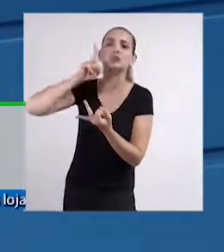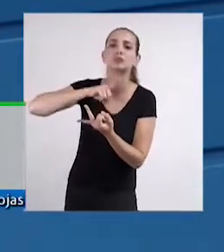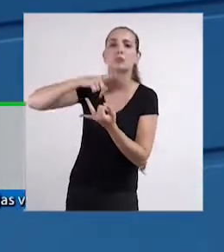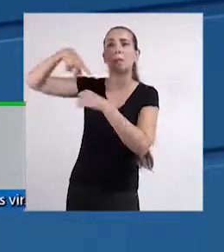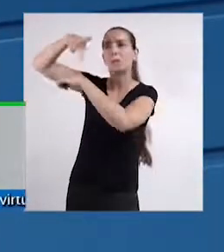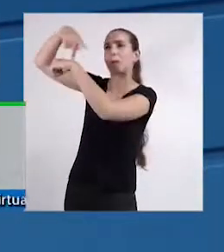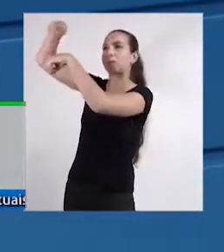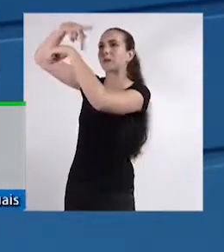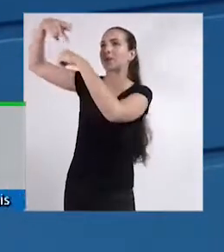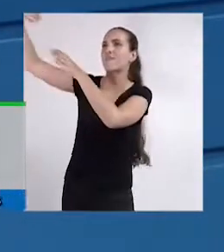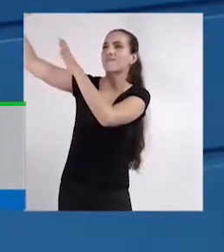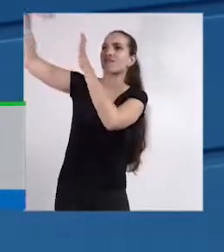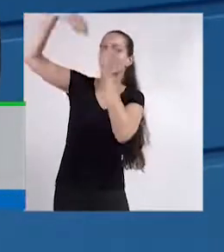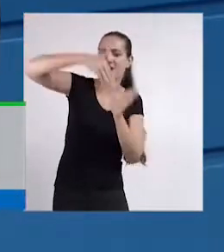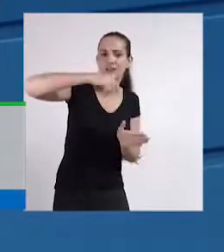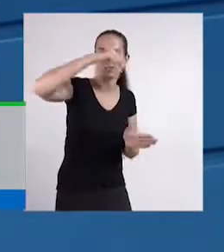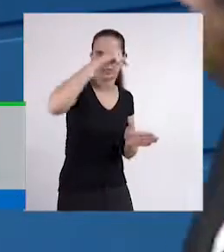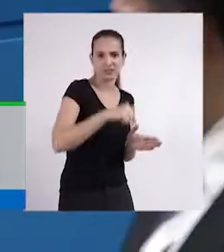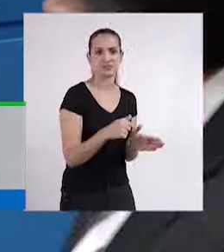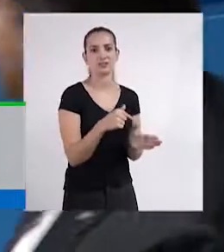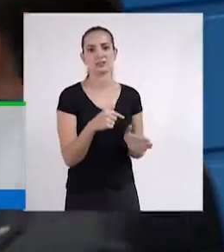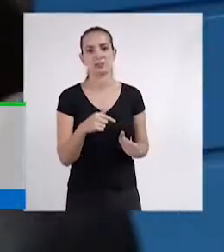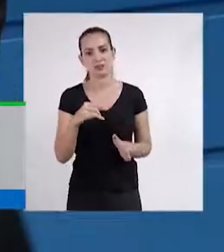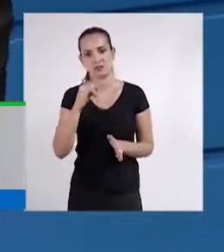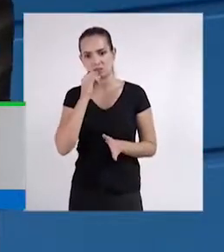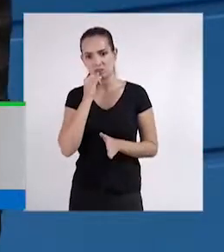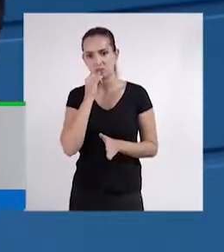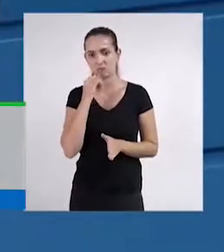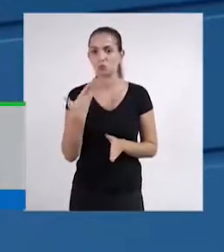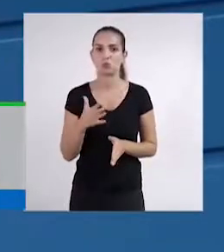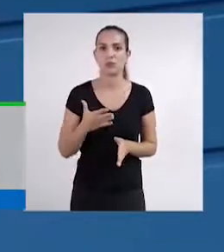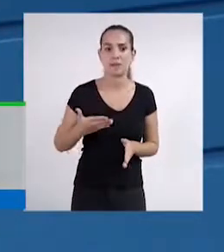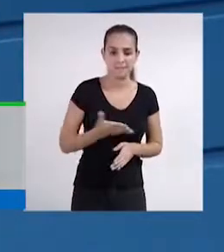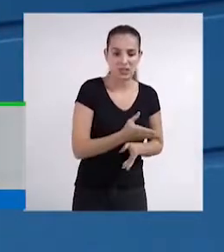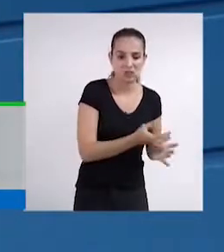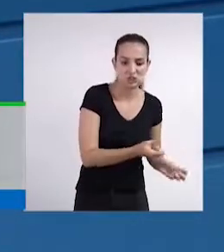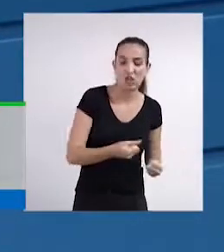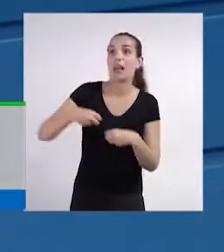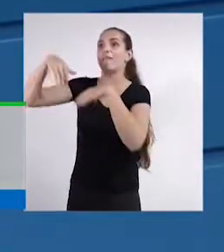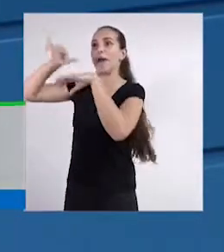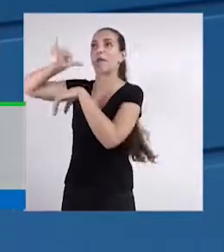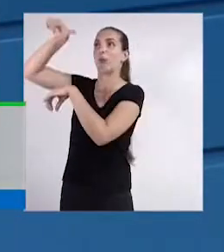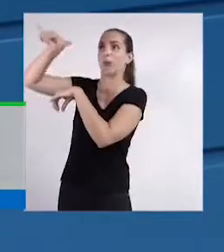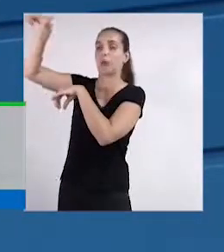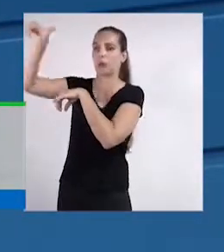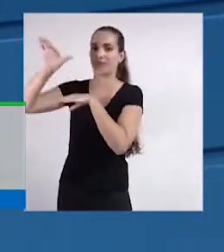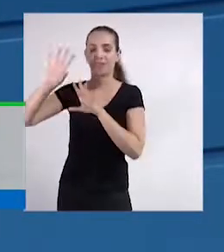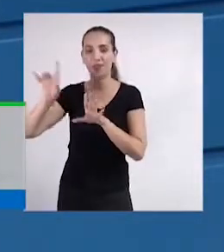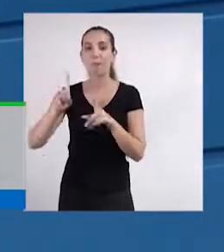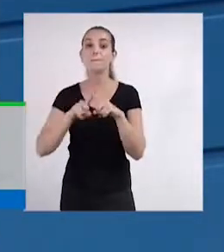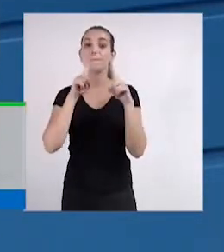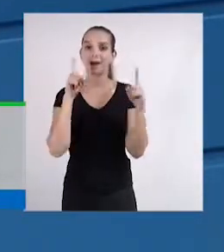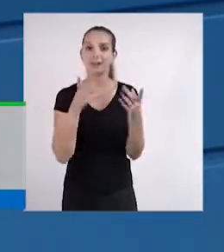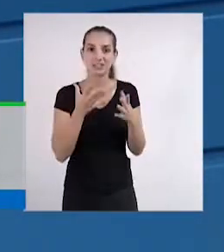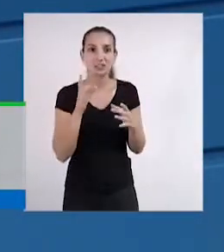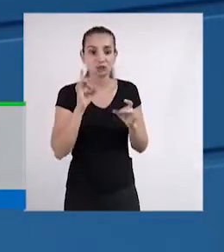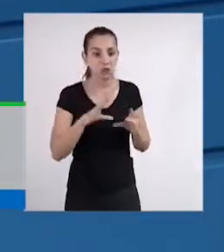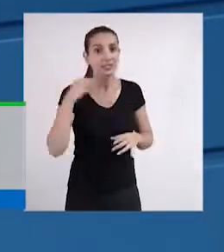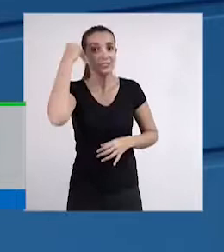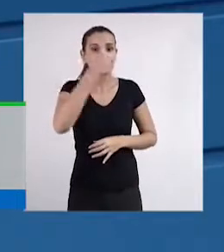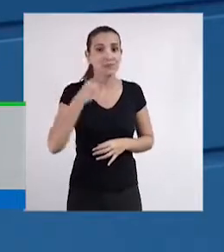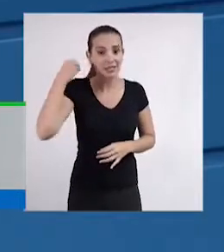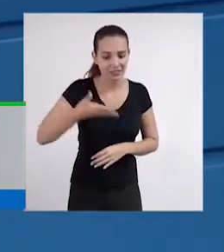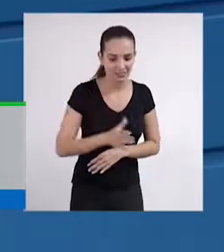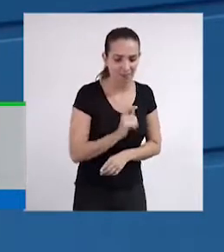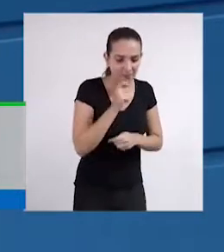em busca de levar peixe para os seus países. Registrar em vídeo, registrar em fotografia e devolver à natureza, até porque